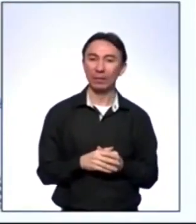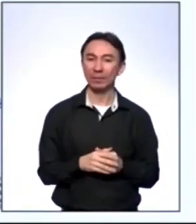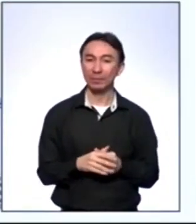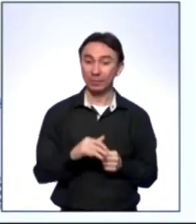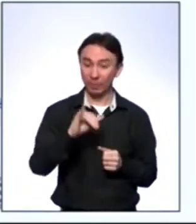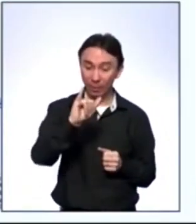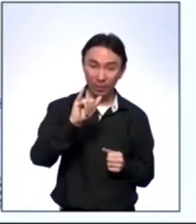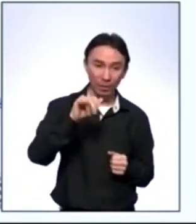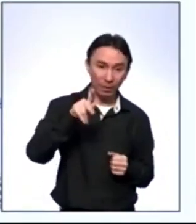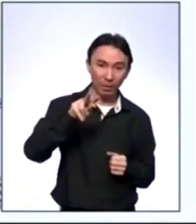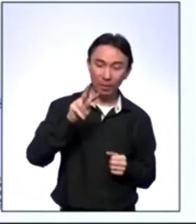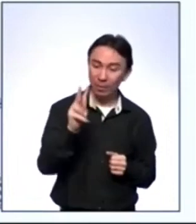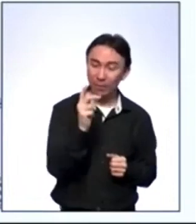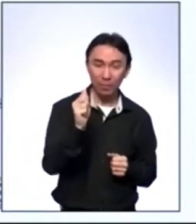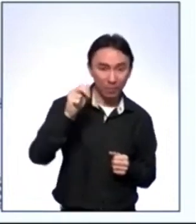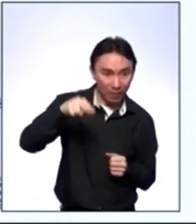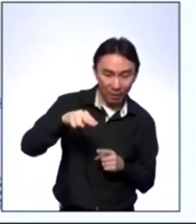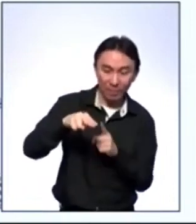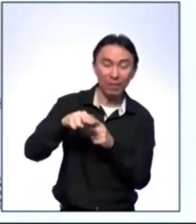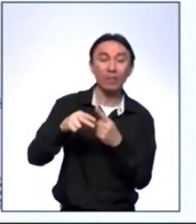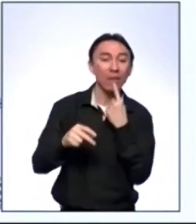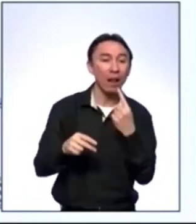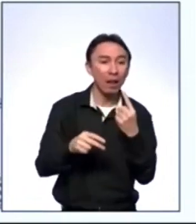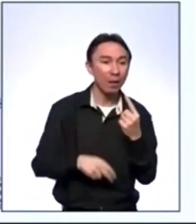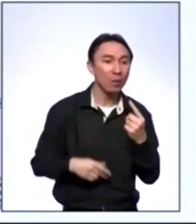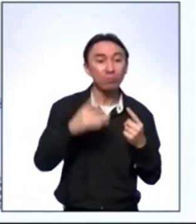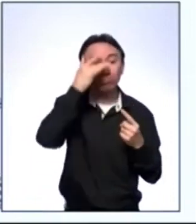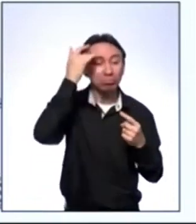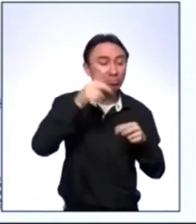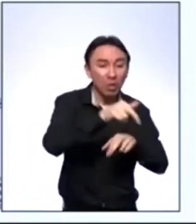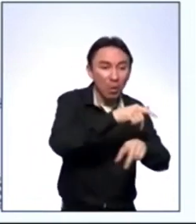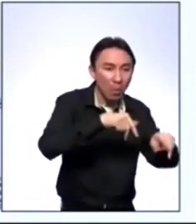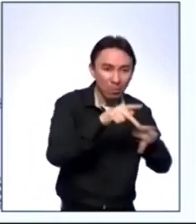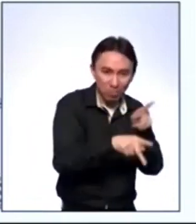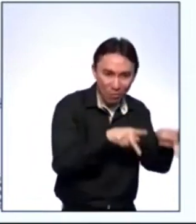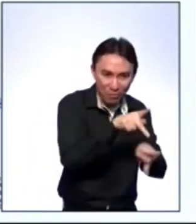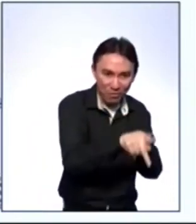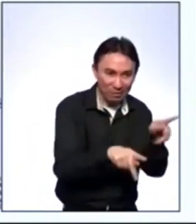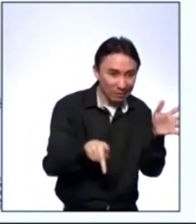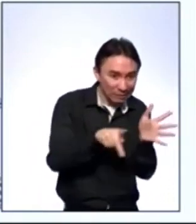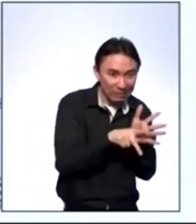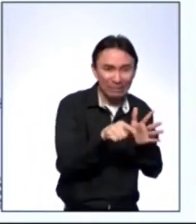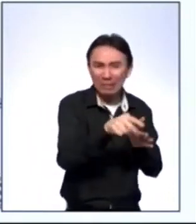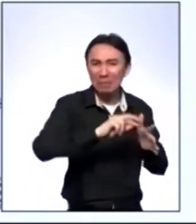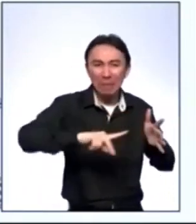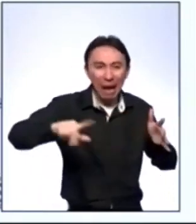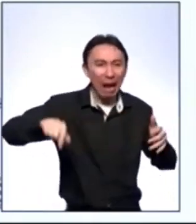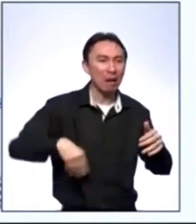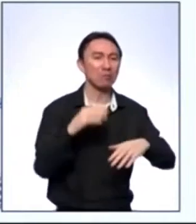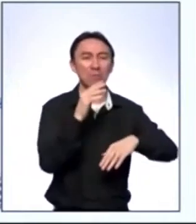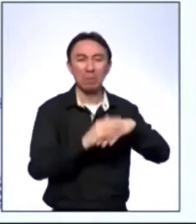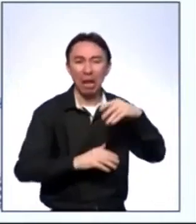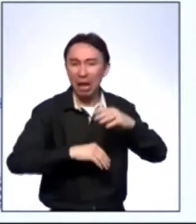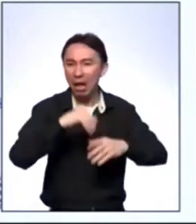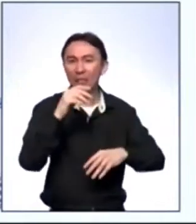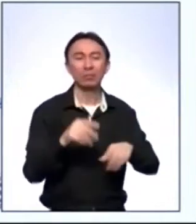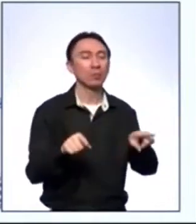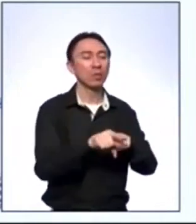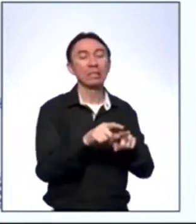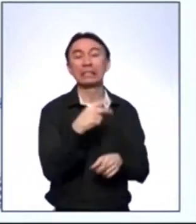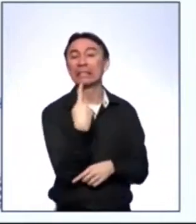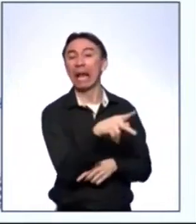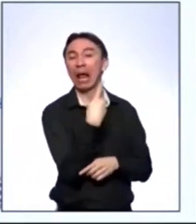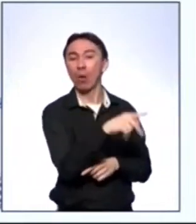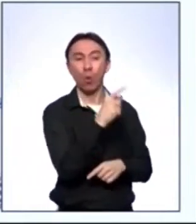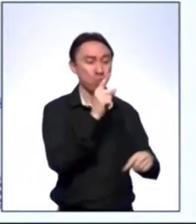patrimônio cultural de um povo é formado pelo conjunto dos saberes, fazeres, expressões, práticas e seus produtos, olha lá, seus produtos